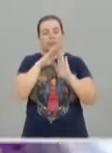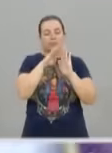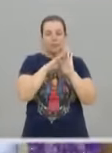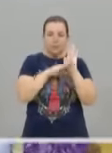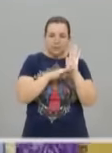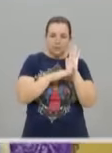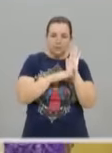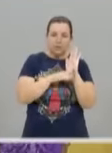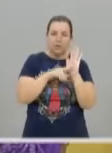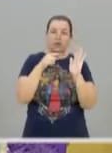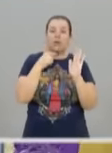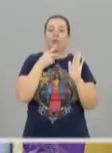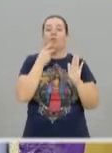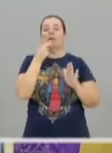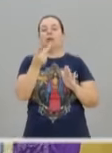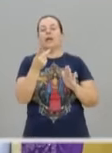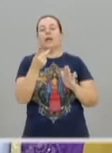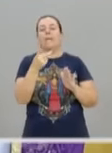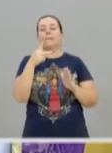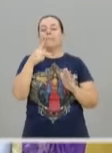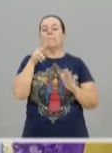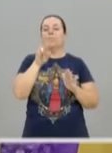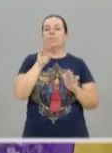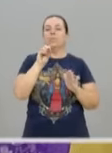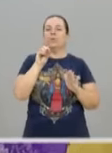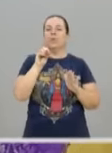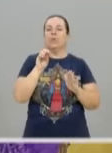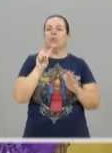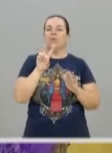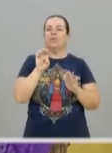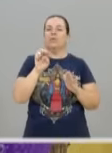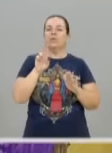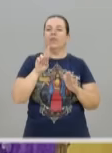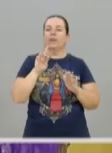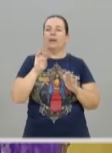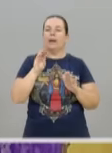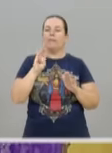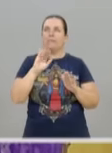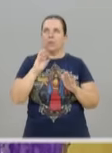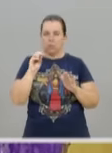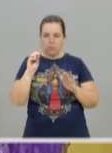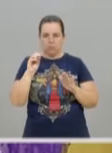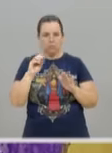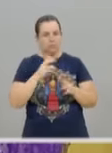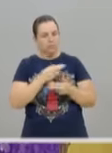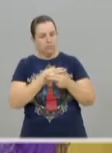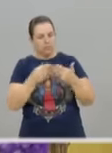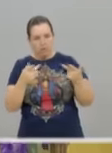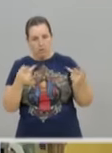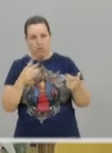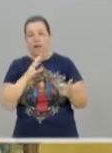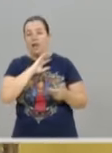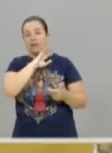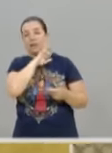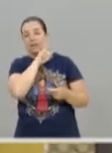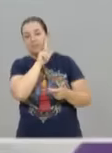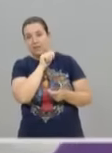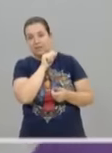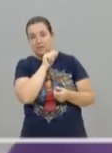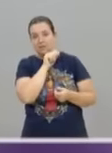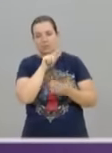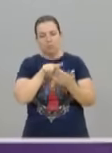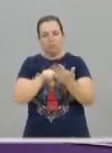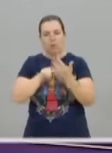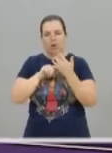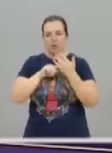dizia assim alguns animais que nos surpreendem Se não me engano